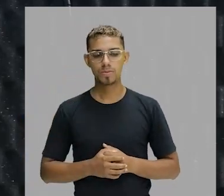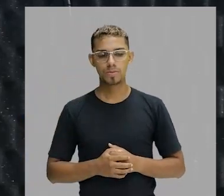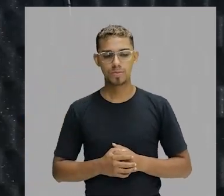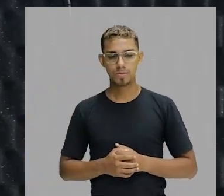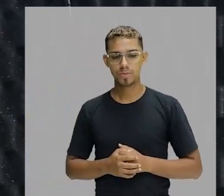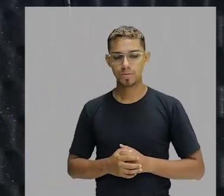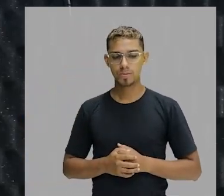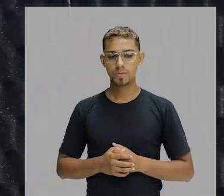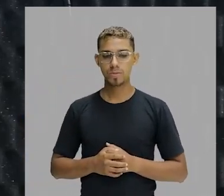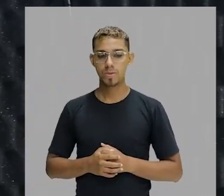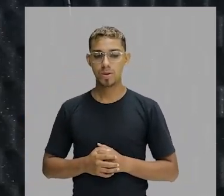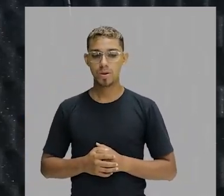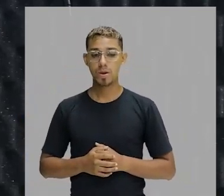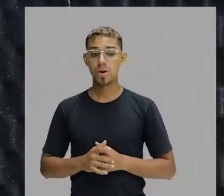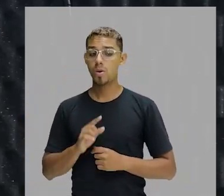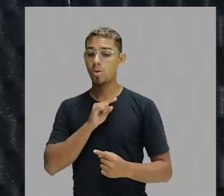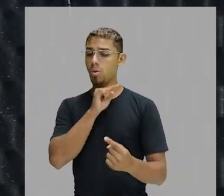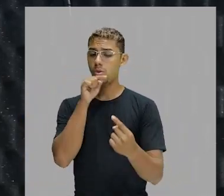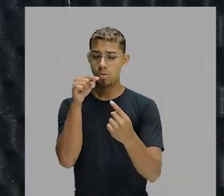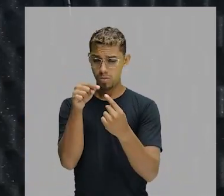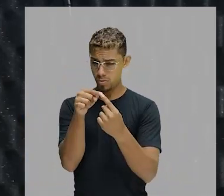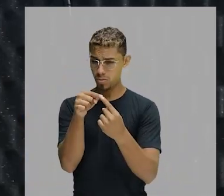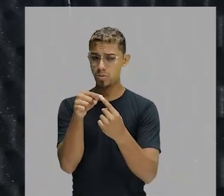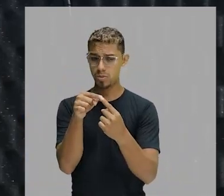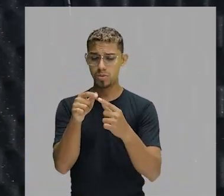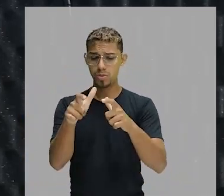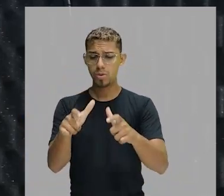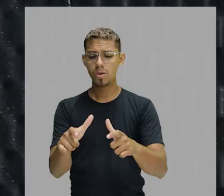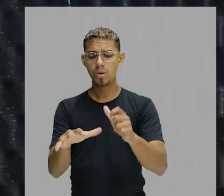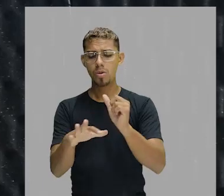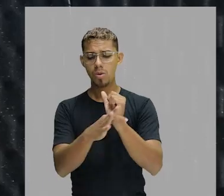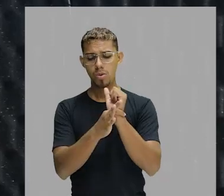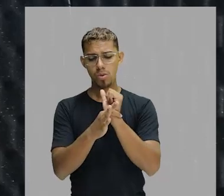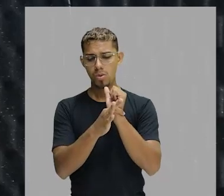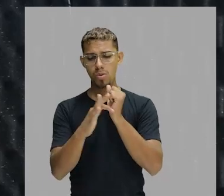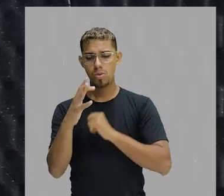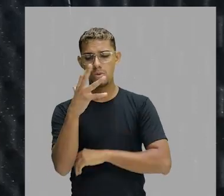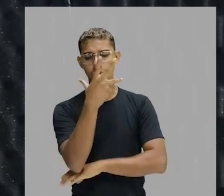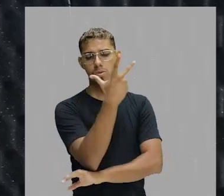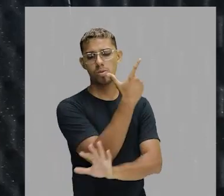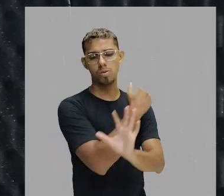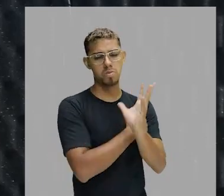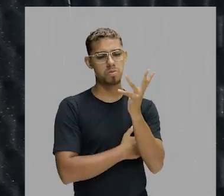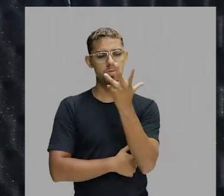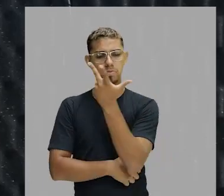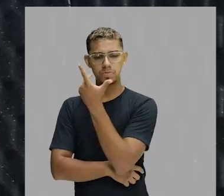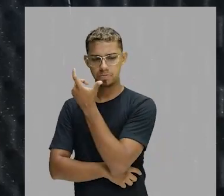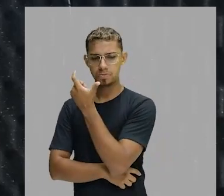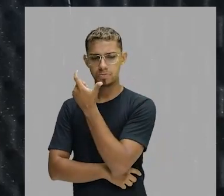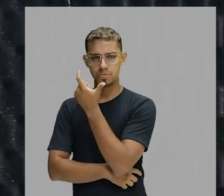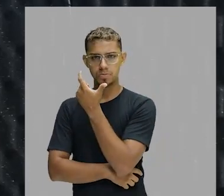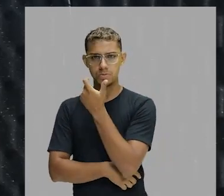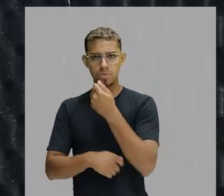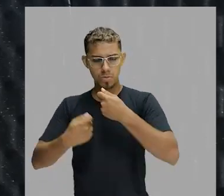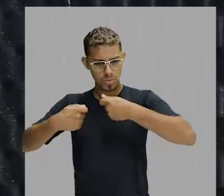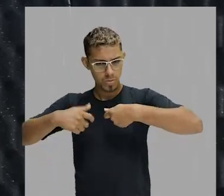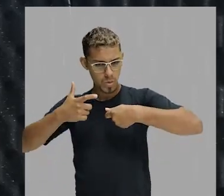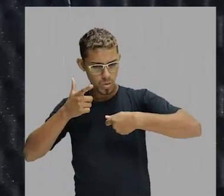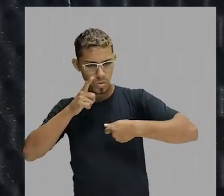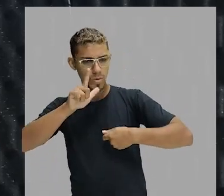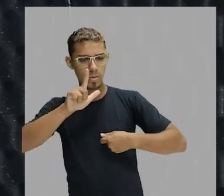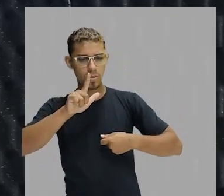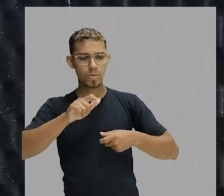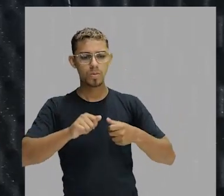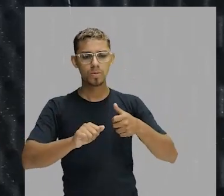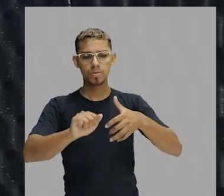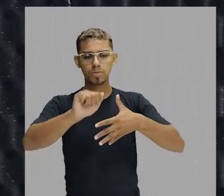beleza? Então a gente sabe que o objetivo das áreas de proteção ambiental é proteger o meio ambiente. Então qual é o erro aqui? Letra A área de proteção,